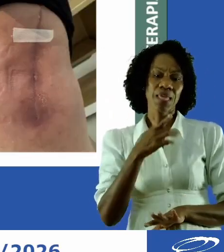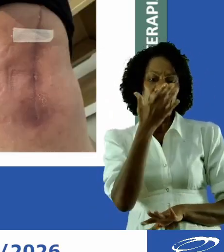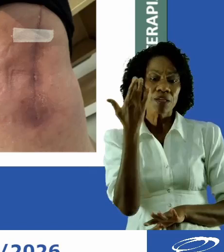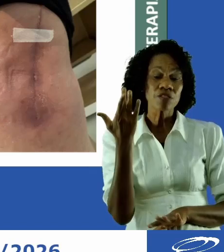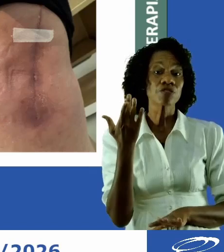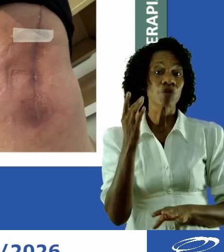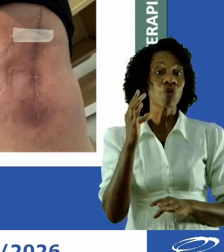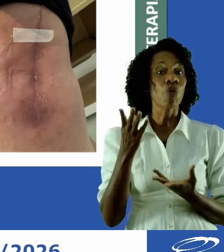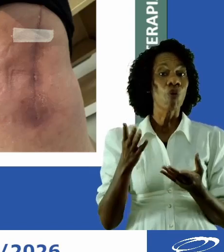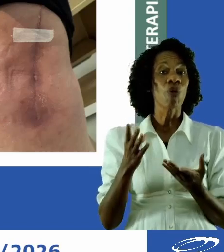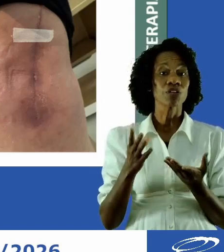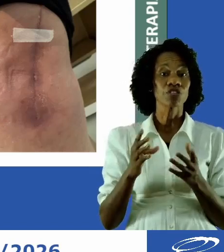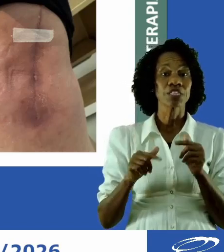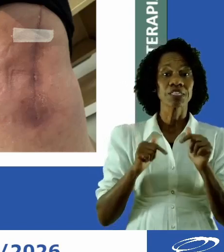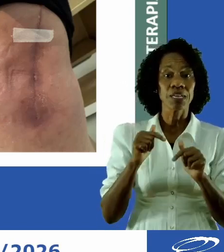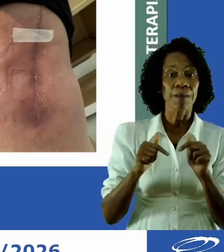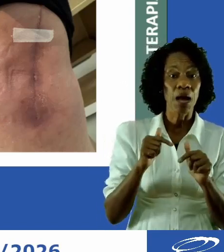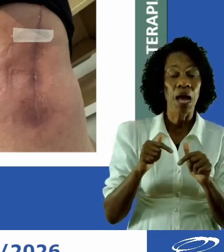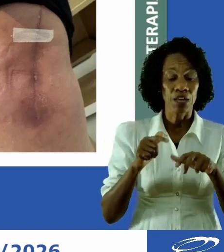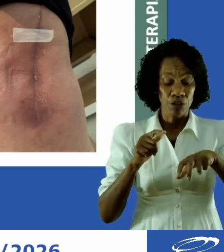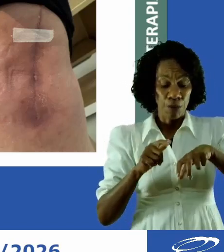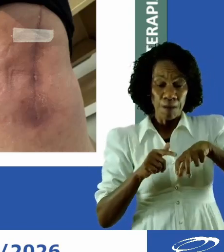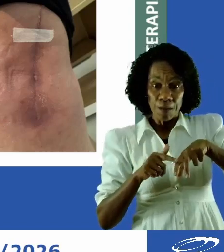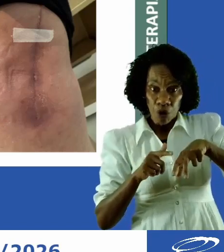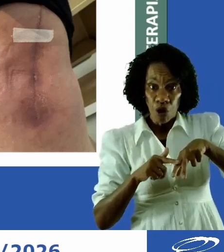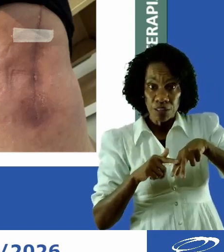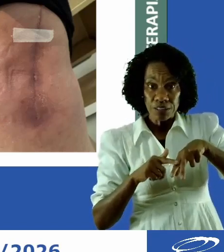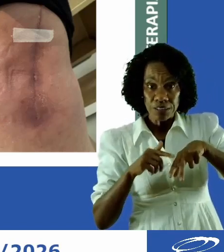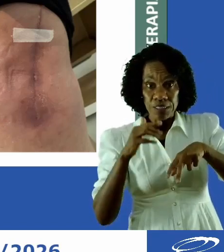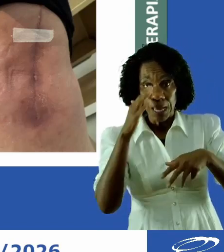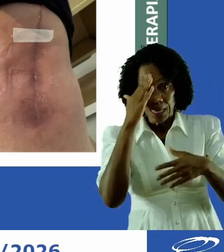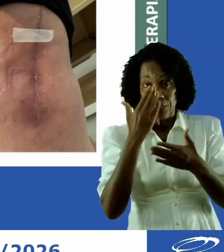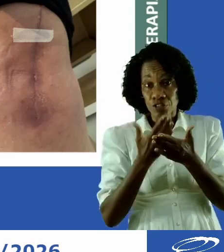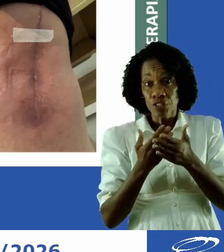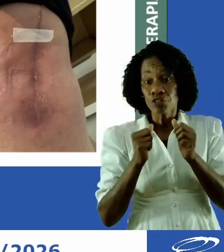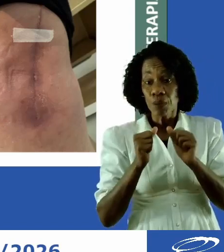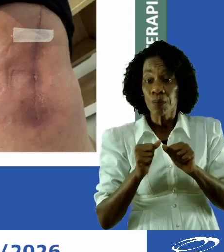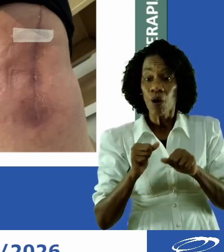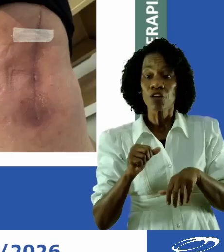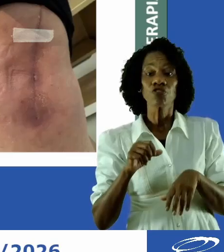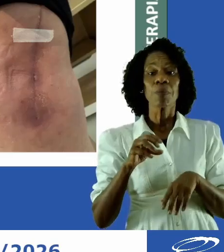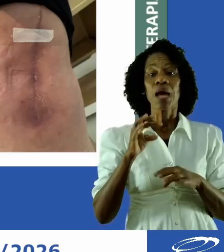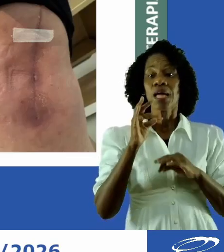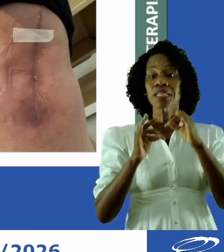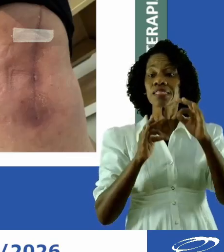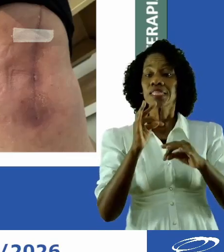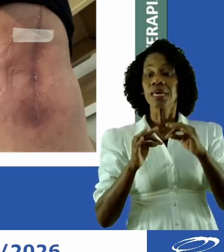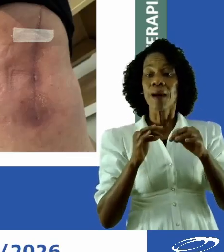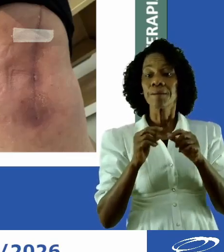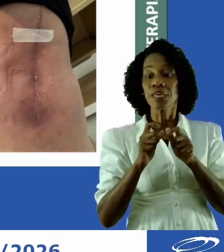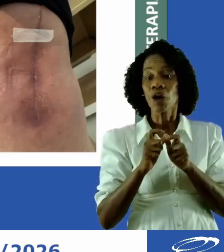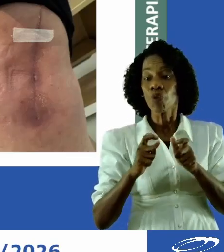nas próteses de joelho, acreditando que dá para fazer o que a gente chama de extended terapia, ou seja, terapia